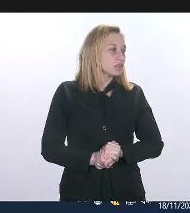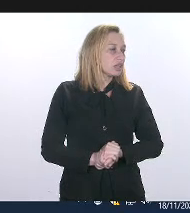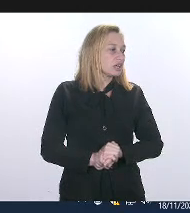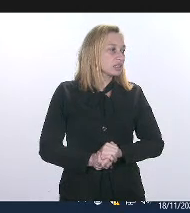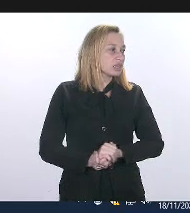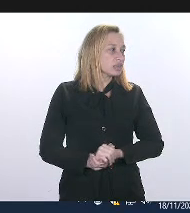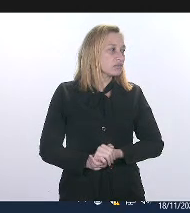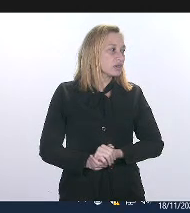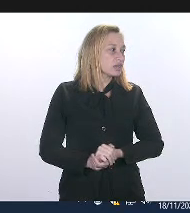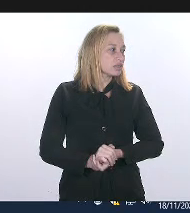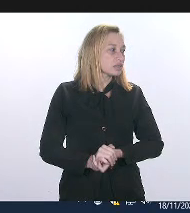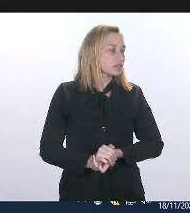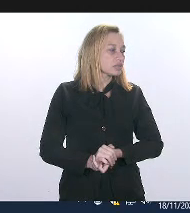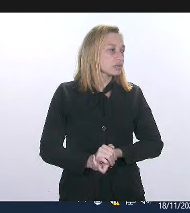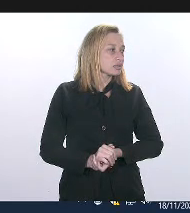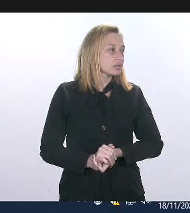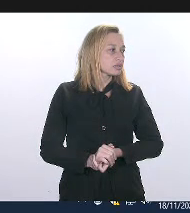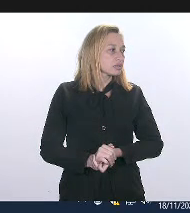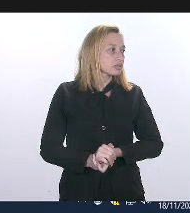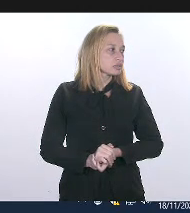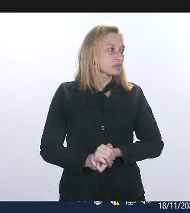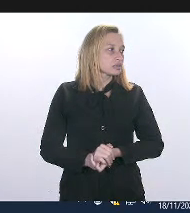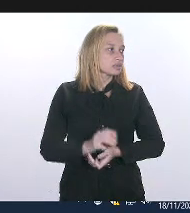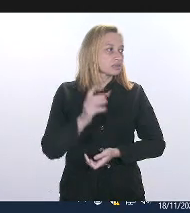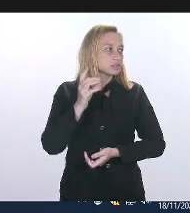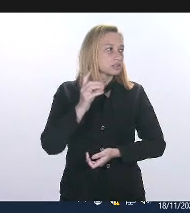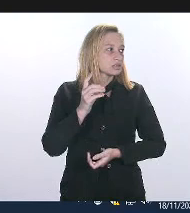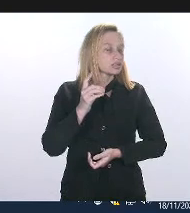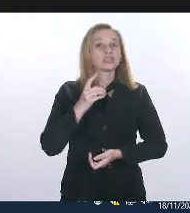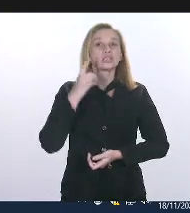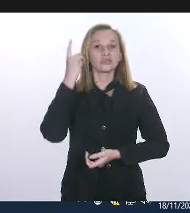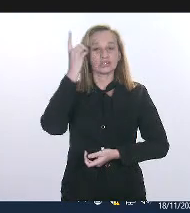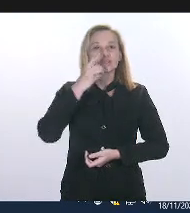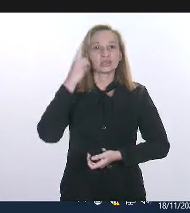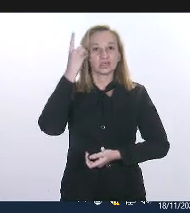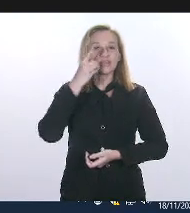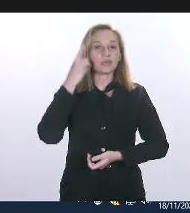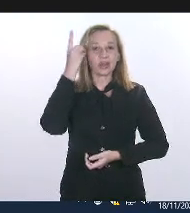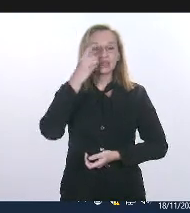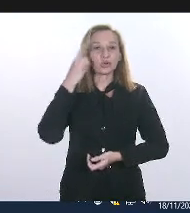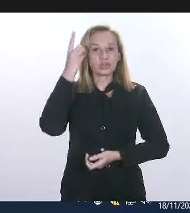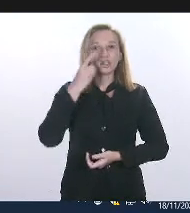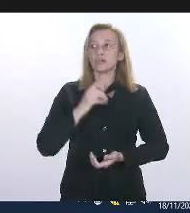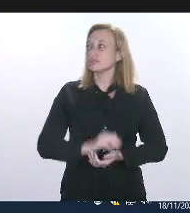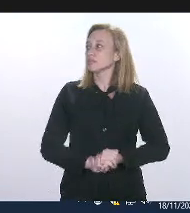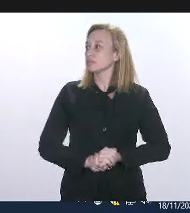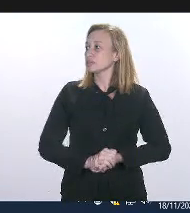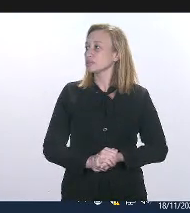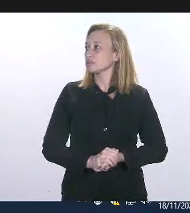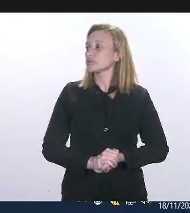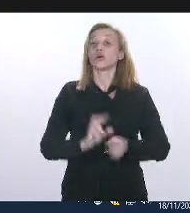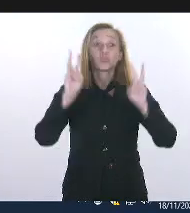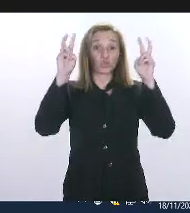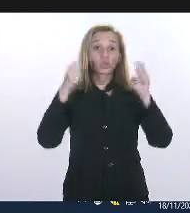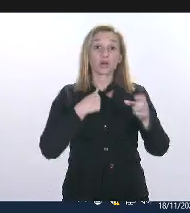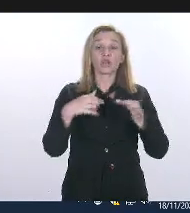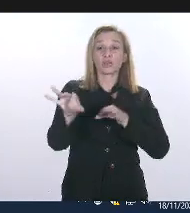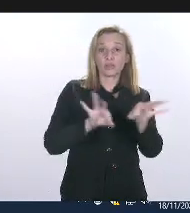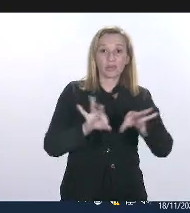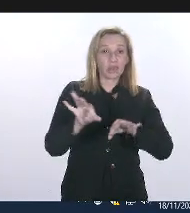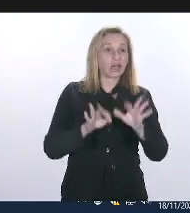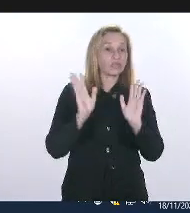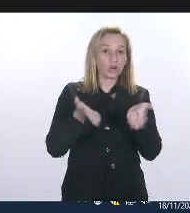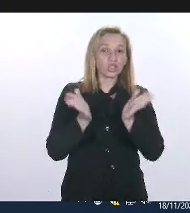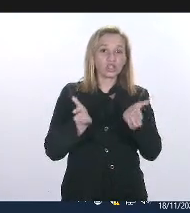Obrigada, nosso presidente aí em exercício, deputada Renata Souza. Bom, antes de entrar aqui, então, no tema que eu tinha preparado hoje, vou